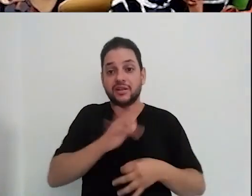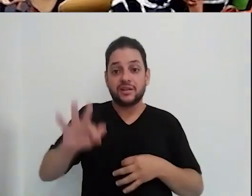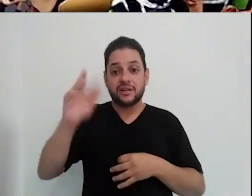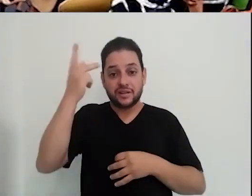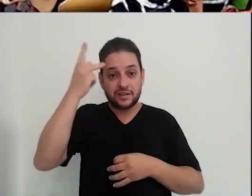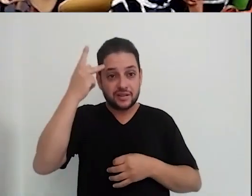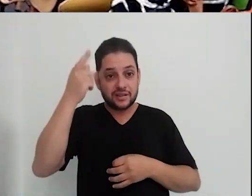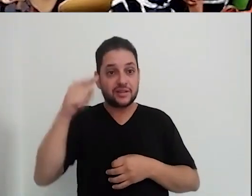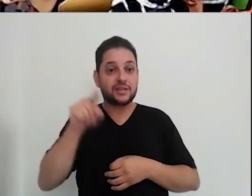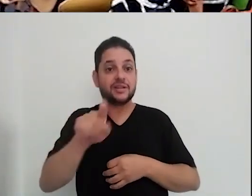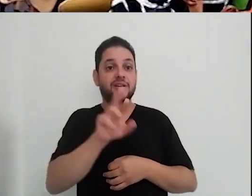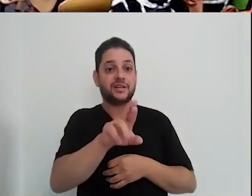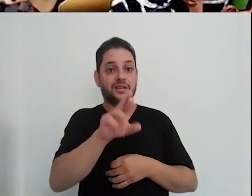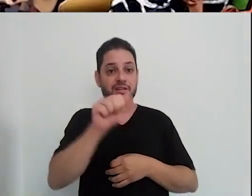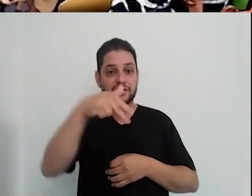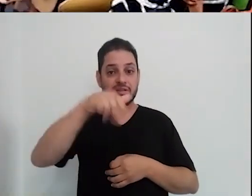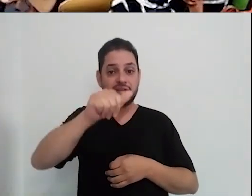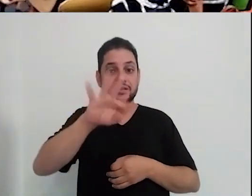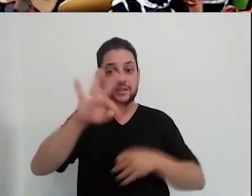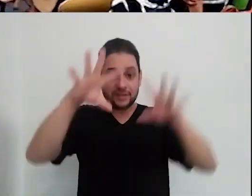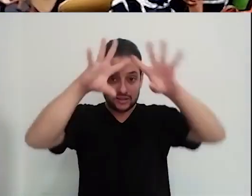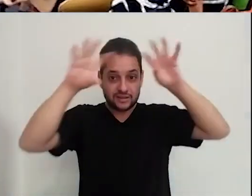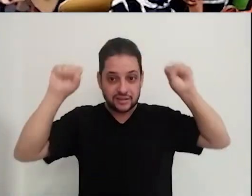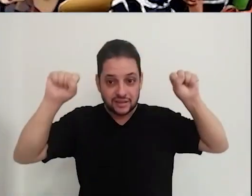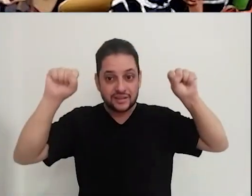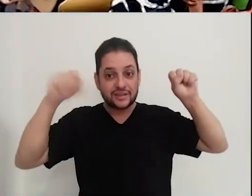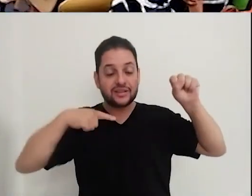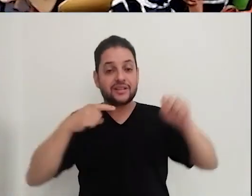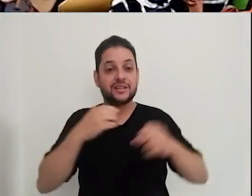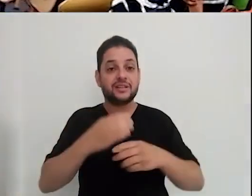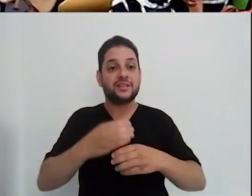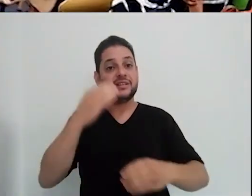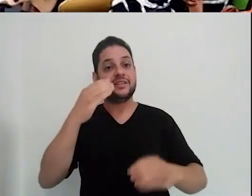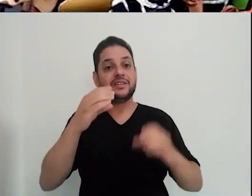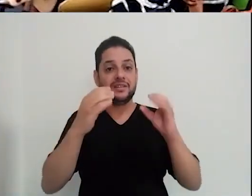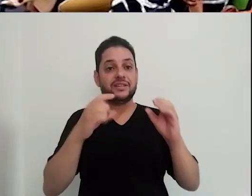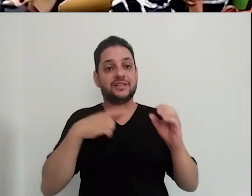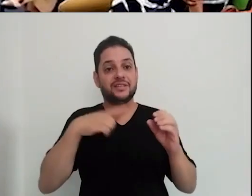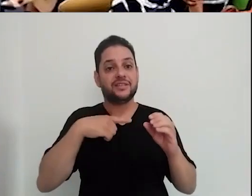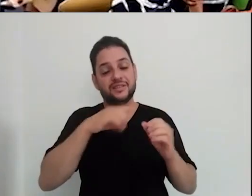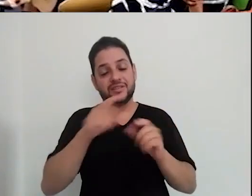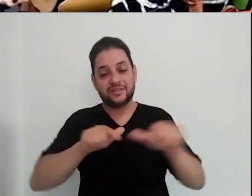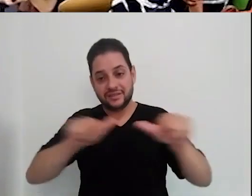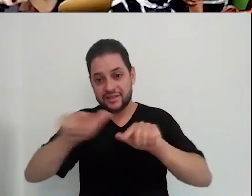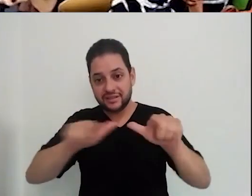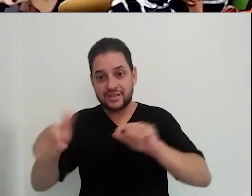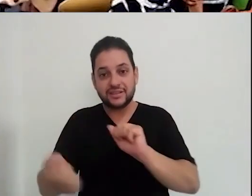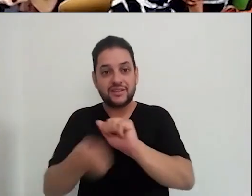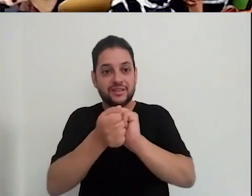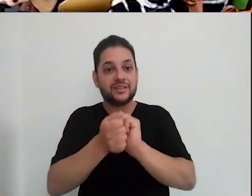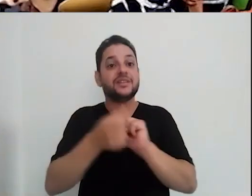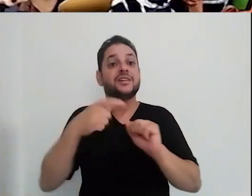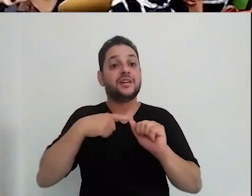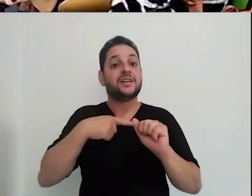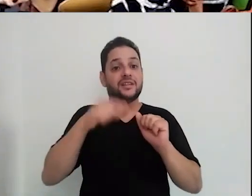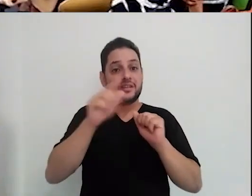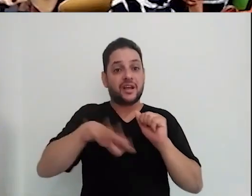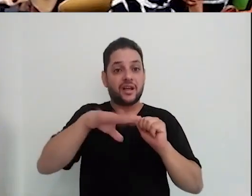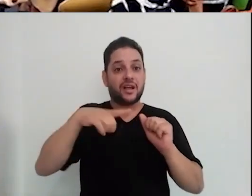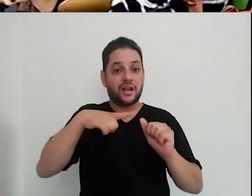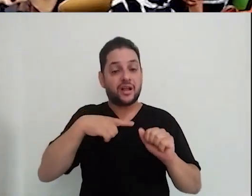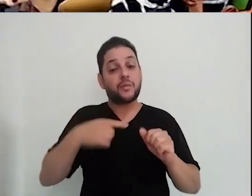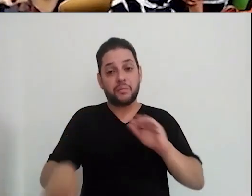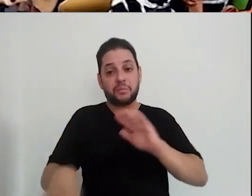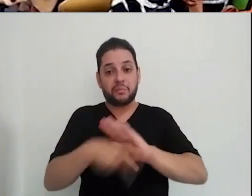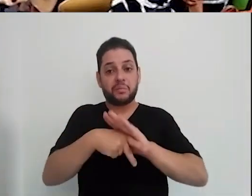Renata do Laboratório Tribunal, que está em fusão, nós sempre trabalhamos juntos. E a gente tem um espaço físico que é do Laboratório